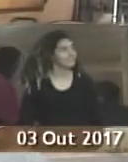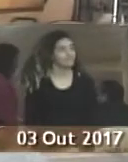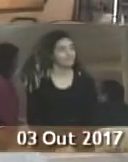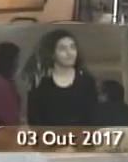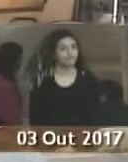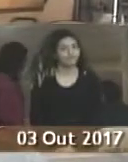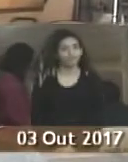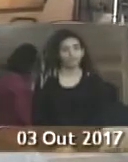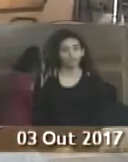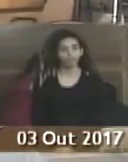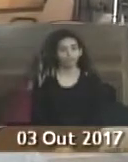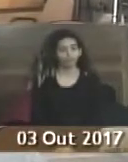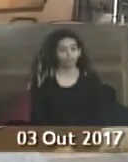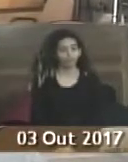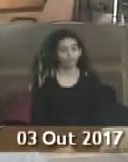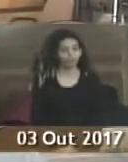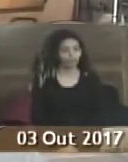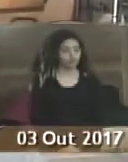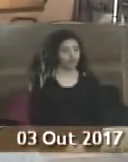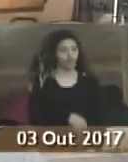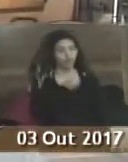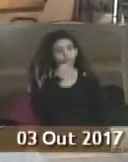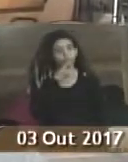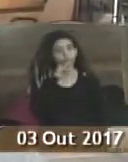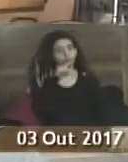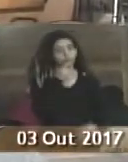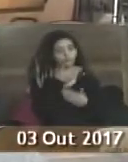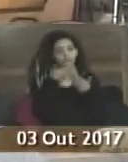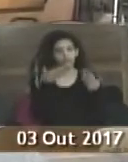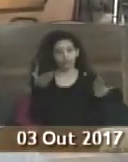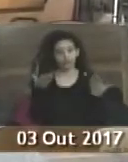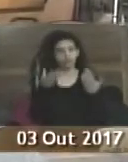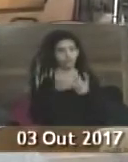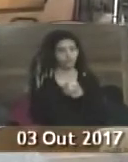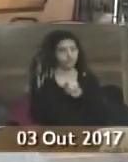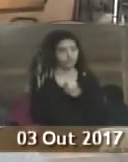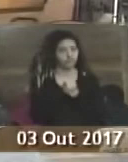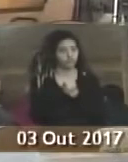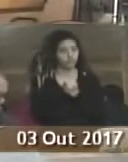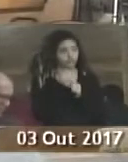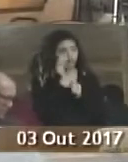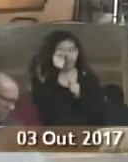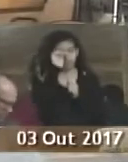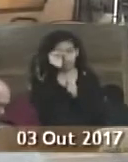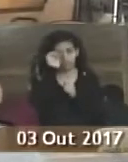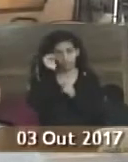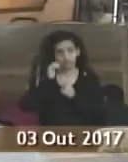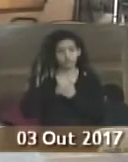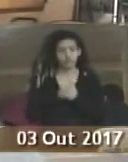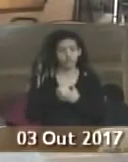Vamos lá. Bom dia a todos. Todo mundo está estranhando assim. Bigode é esse?